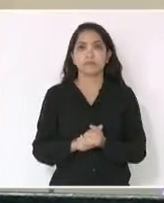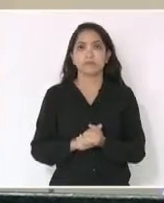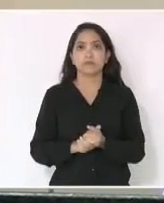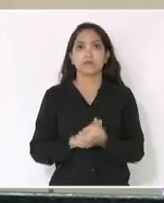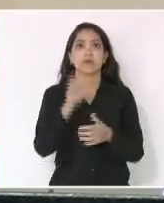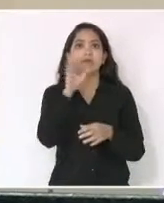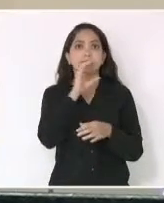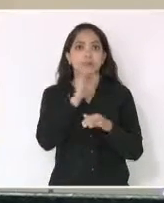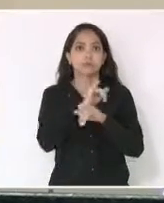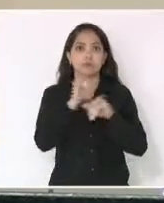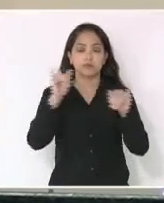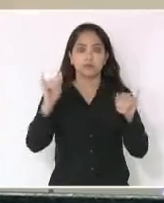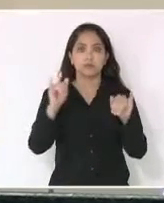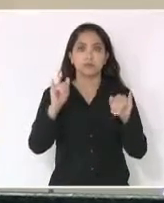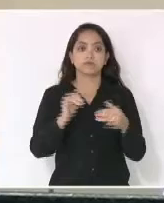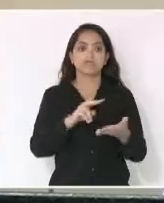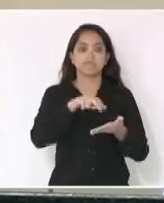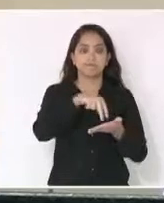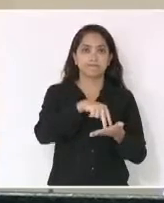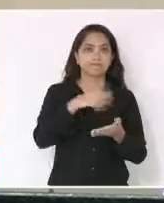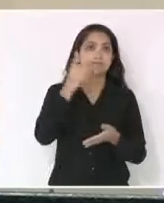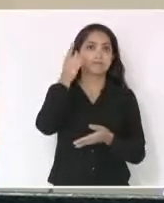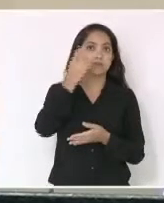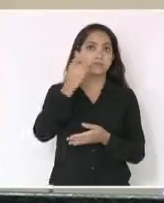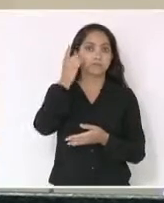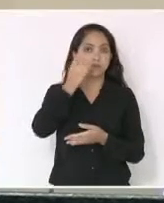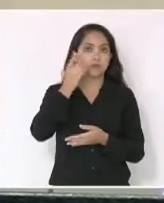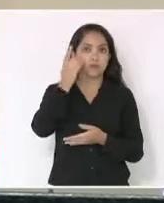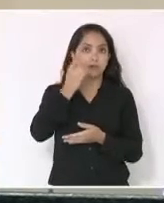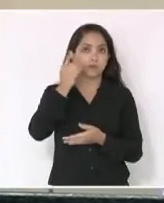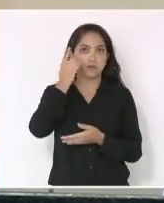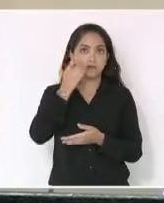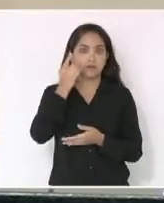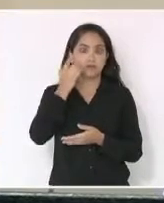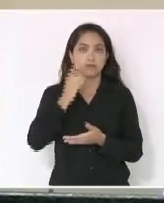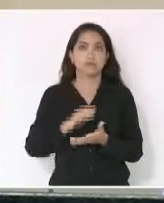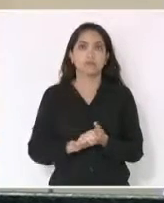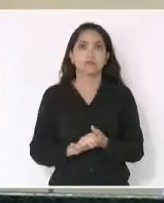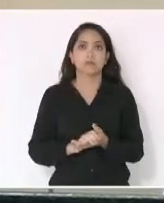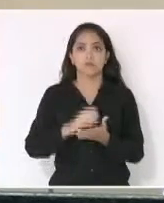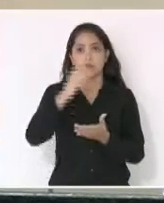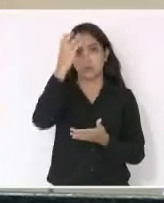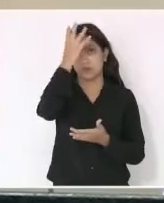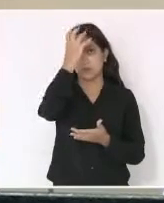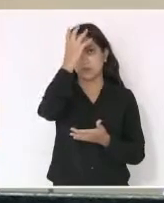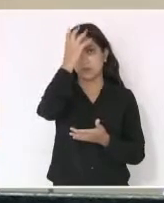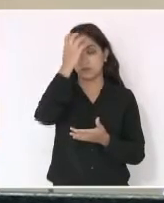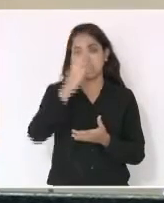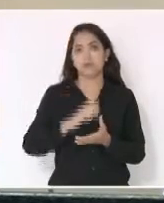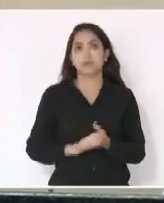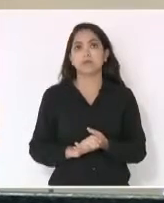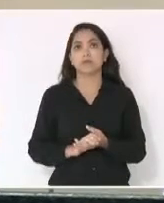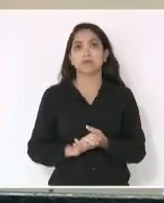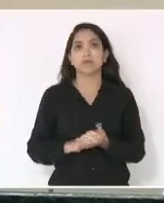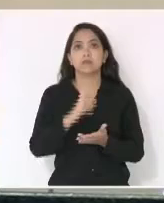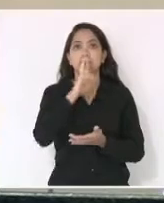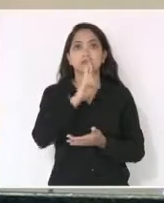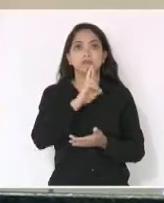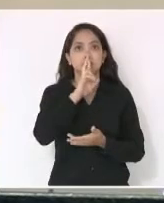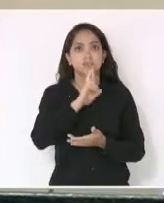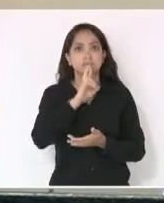comunicações ocuparam a tribuna os senhores deputados e ismael dos santos rodrigo minotto e